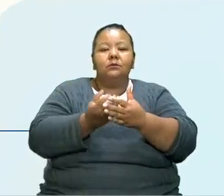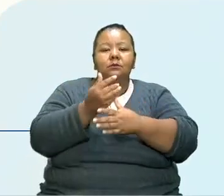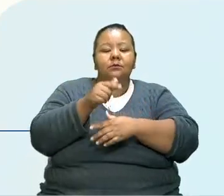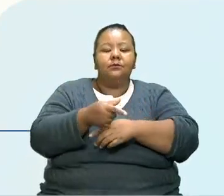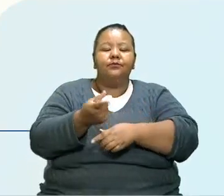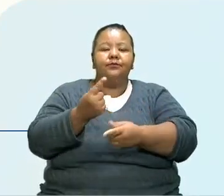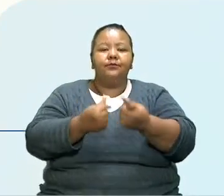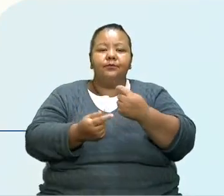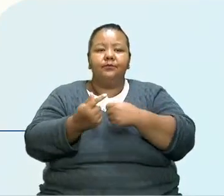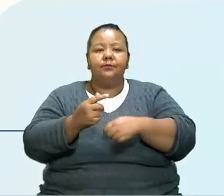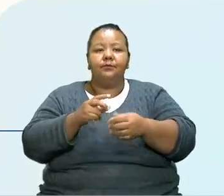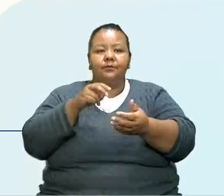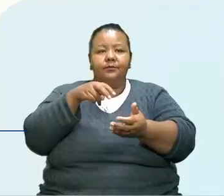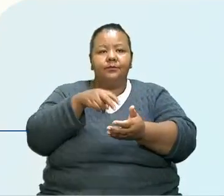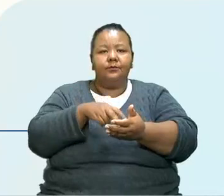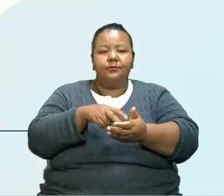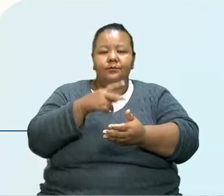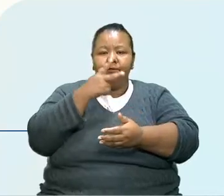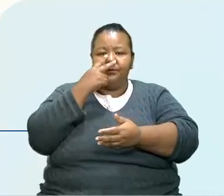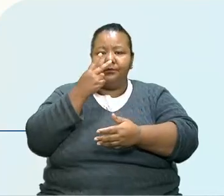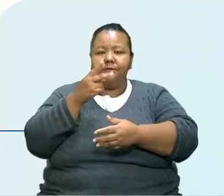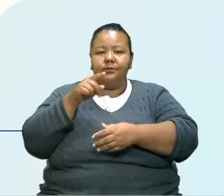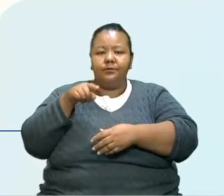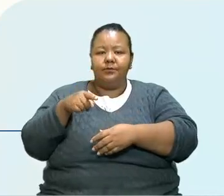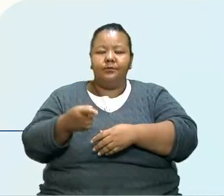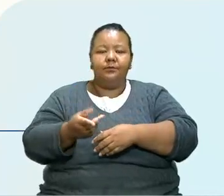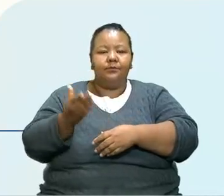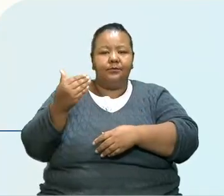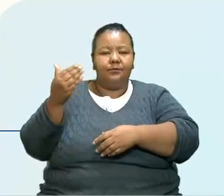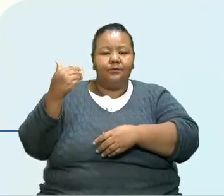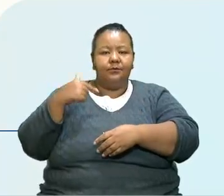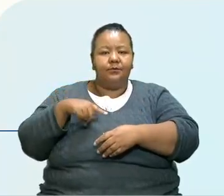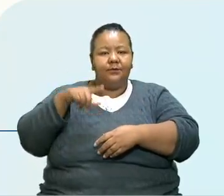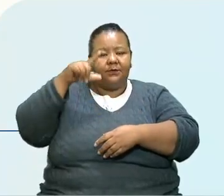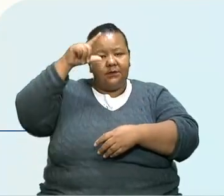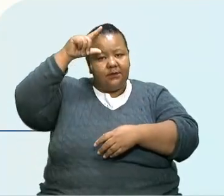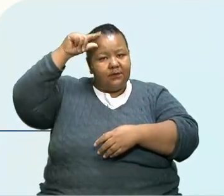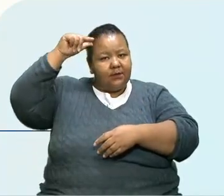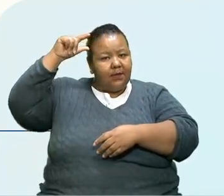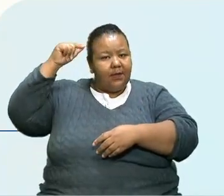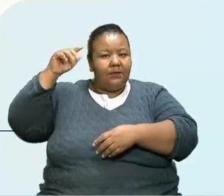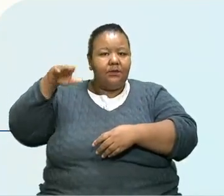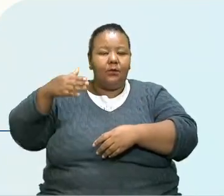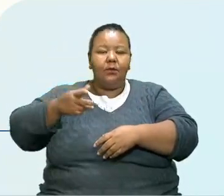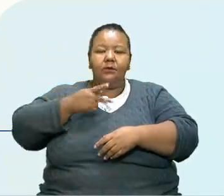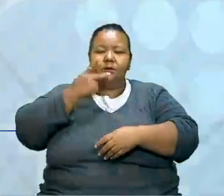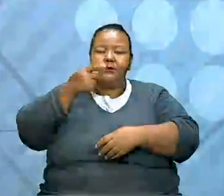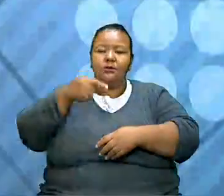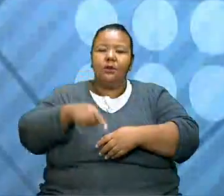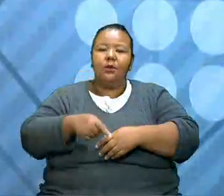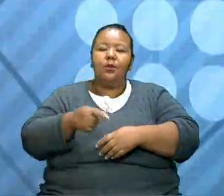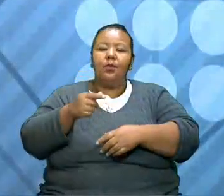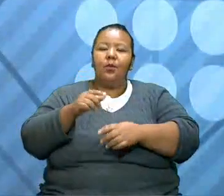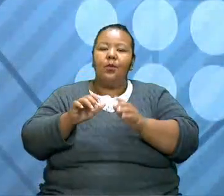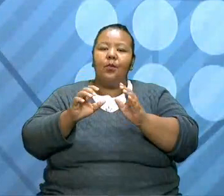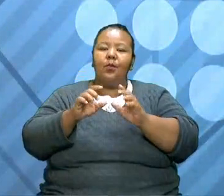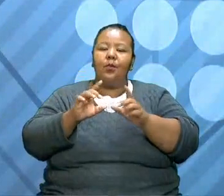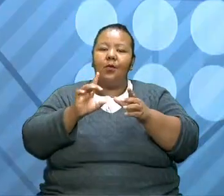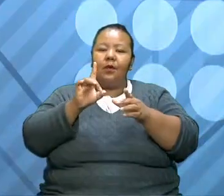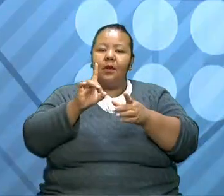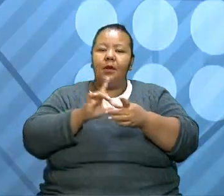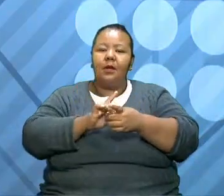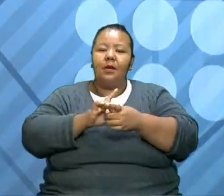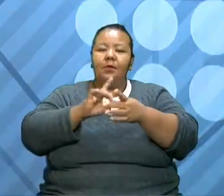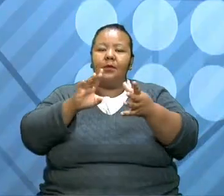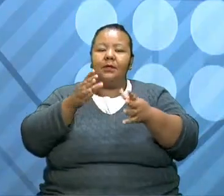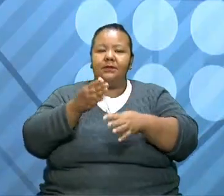participativa? Acredita-se que foi há 2000 anos atrás, na Grécia, quando estávamos falando da democracia. A administração participativa,